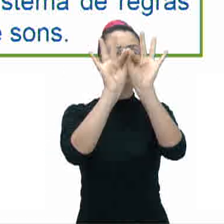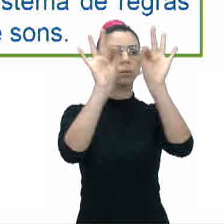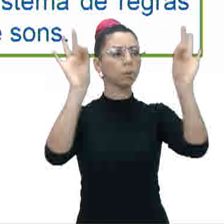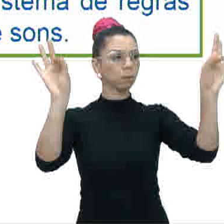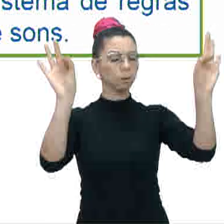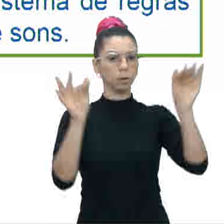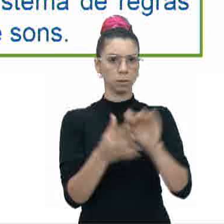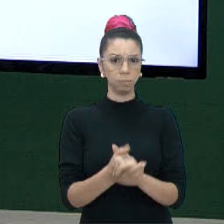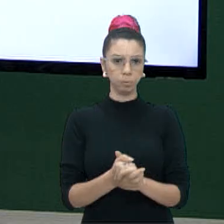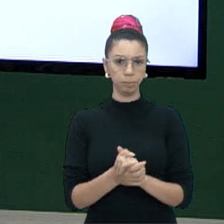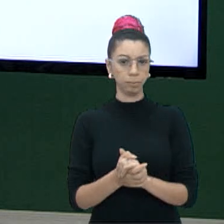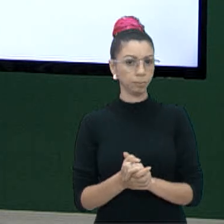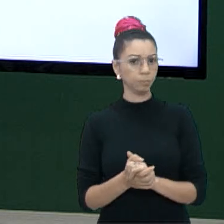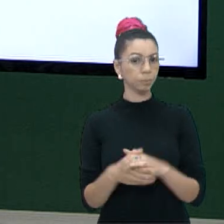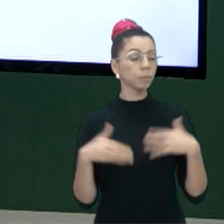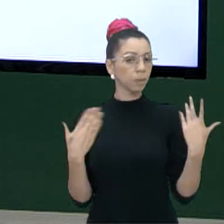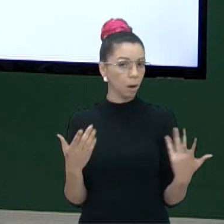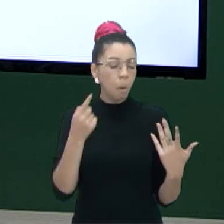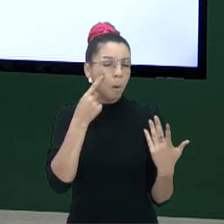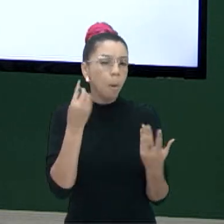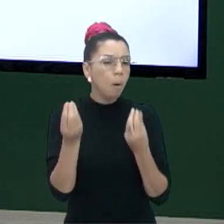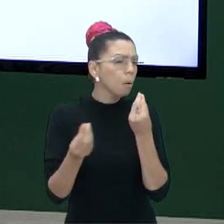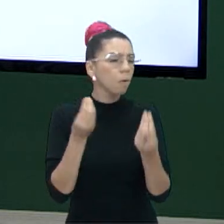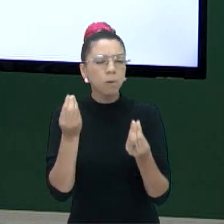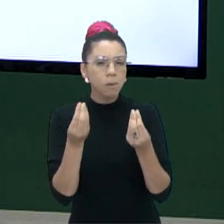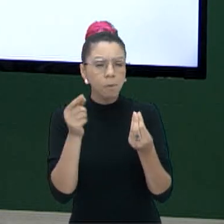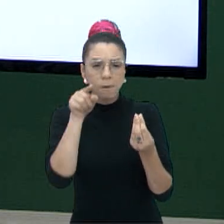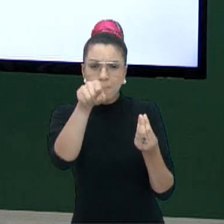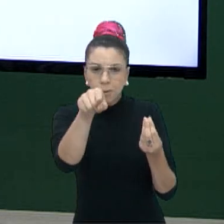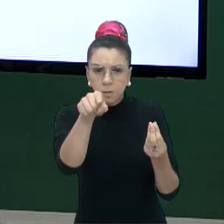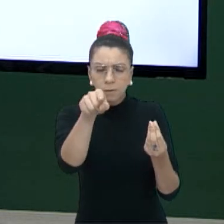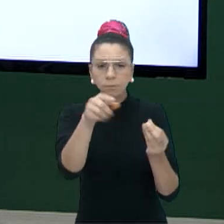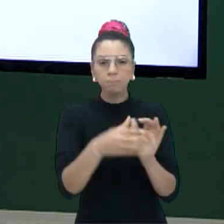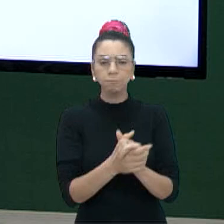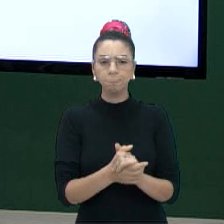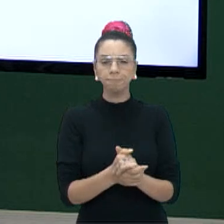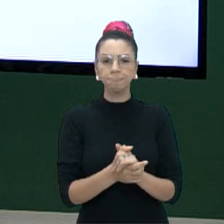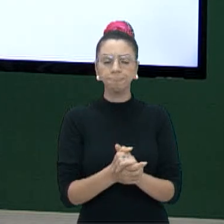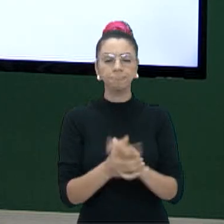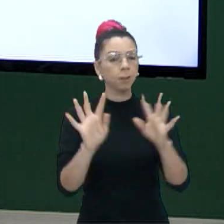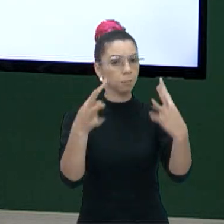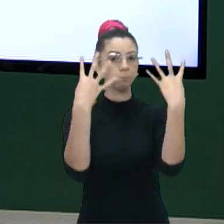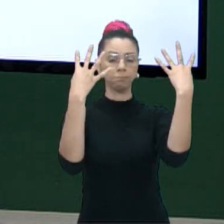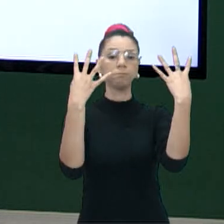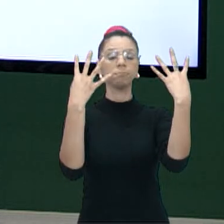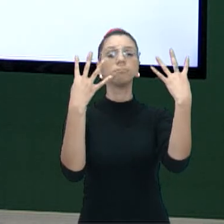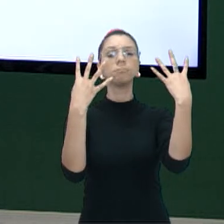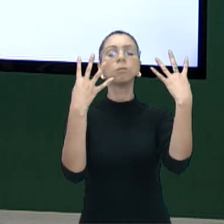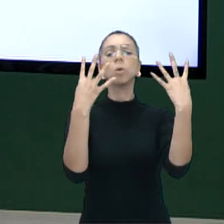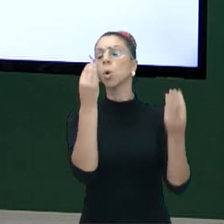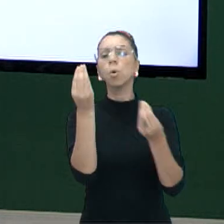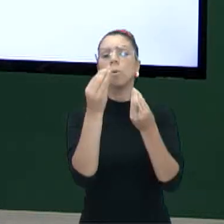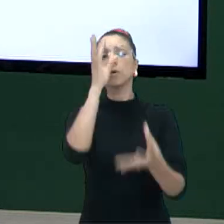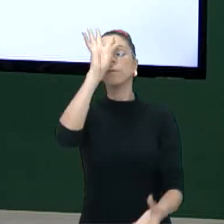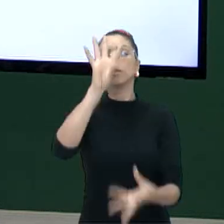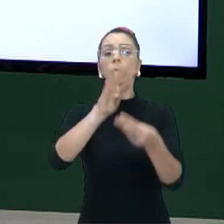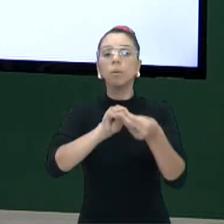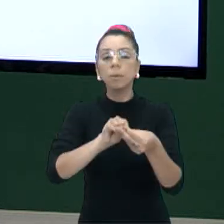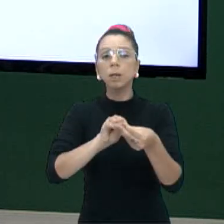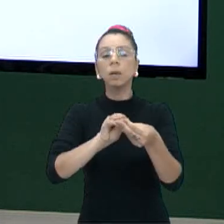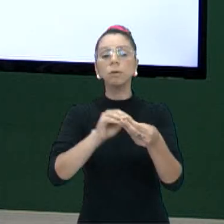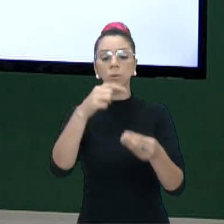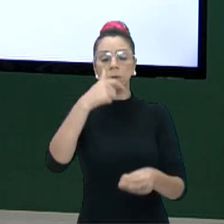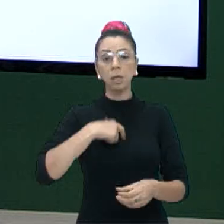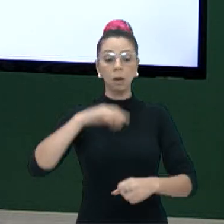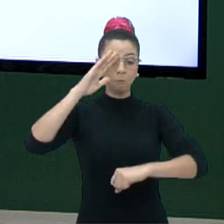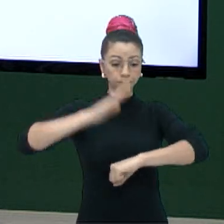frases. Ora, como que vocês que estão aqui assistindo a minha aula interpretam o que eu falo? Como